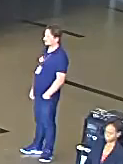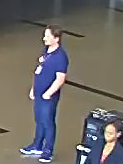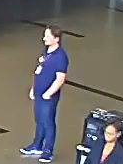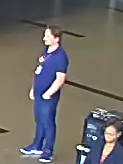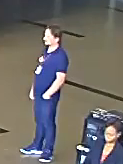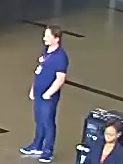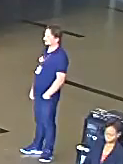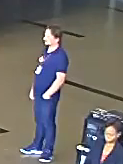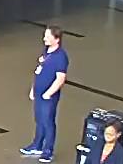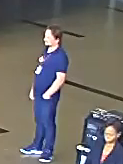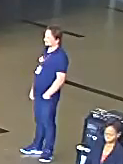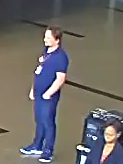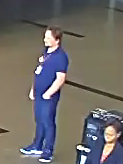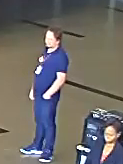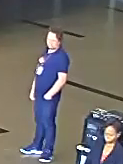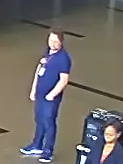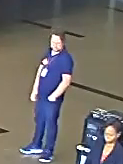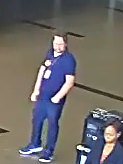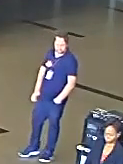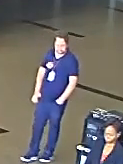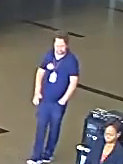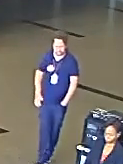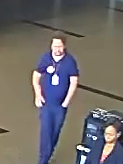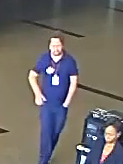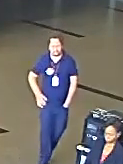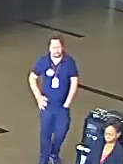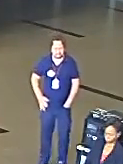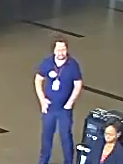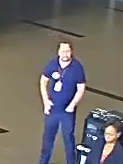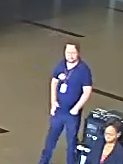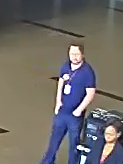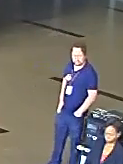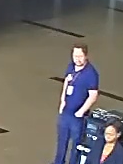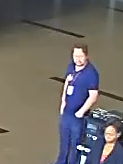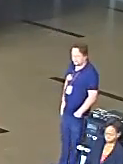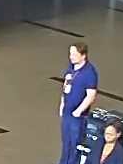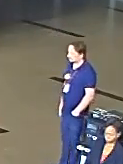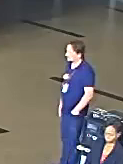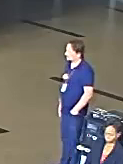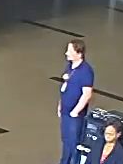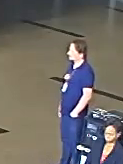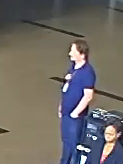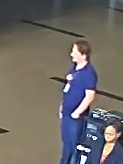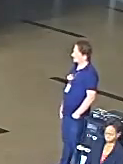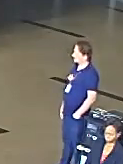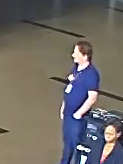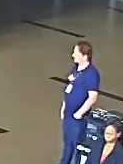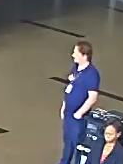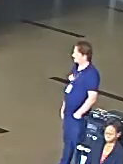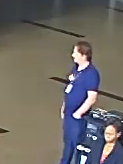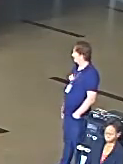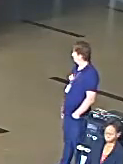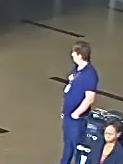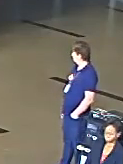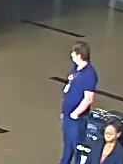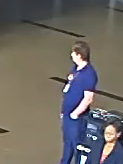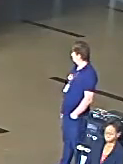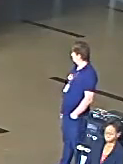A questão do transporte interestadual mas eu acho que tanto a ntt como dr eles deveriam